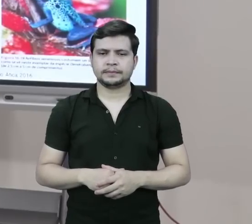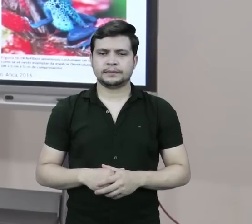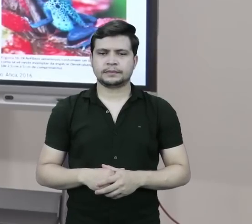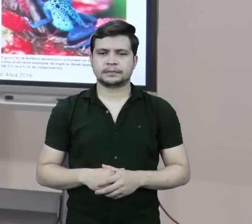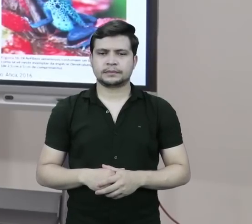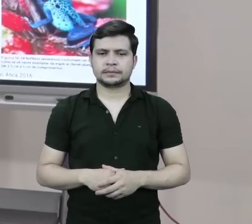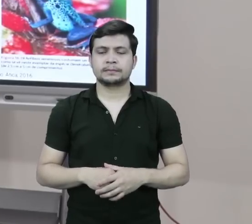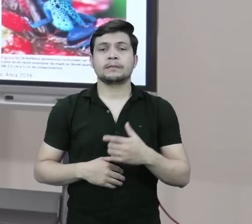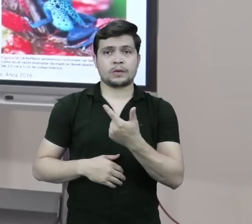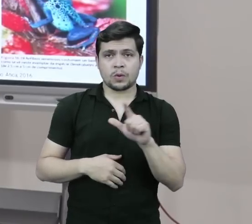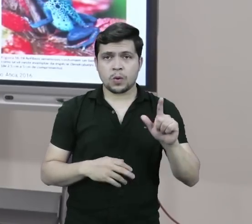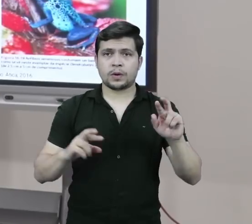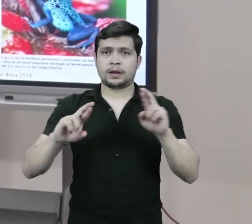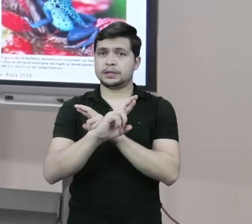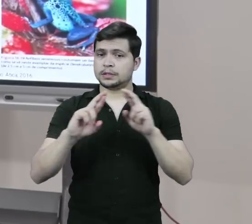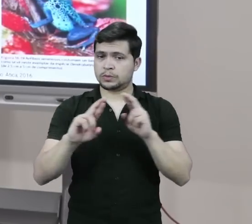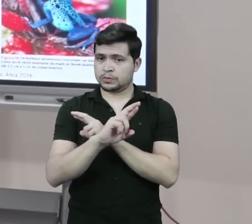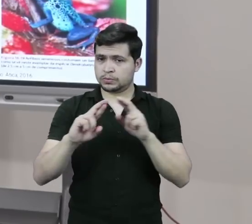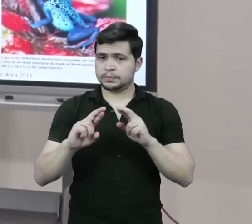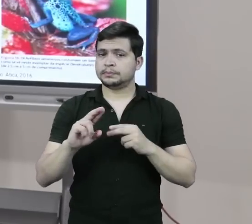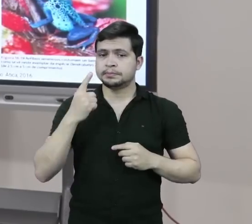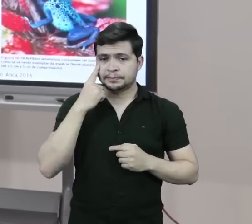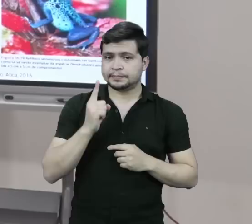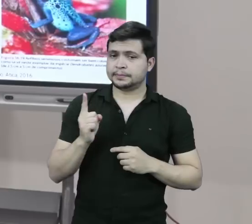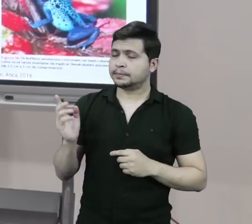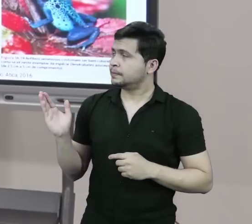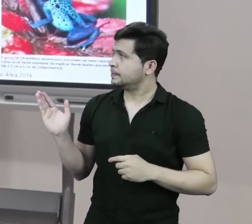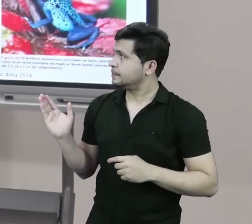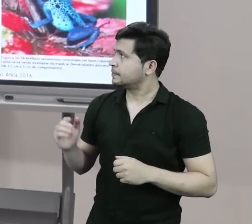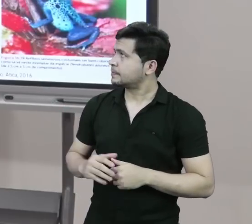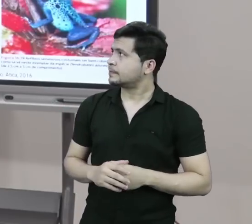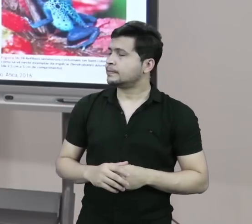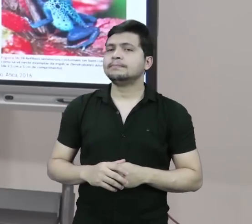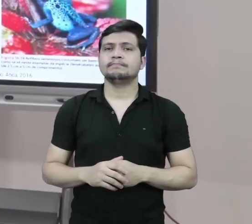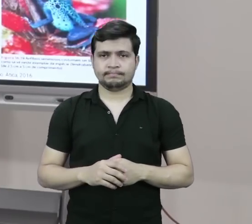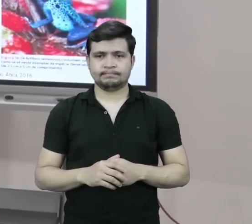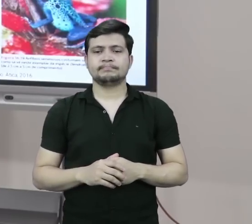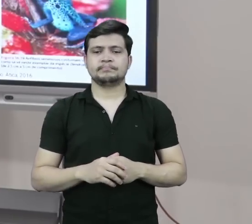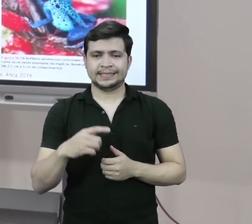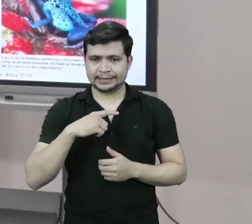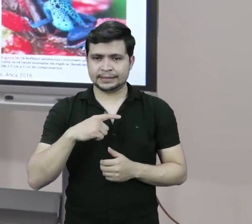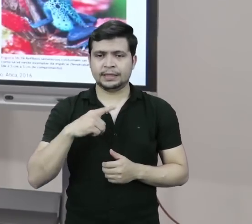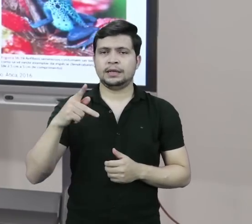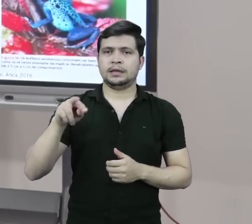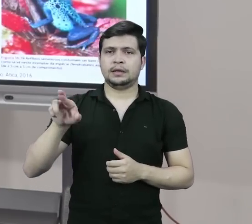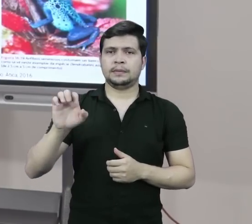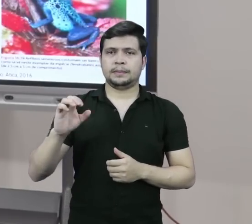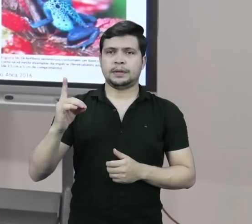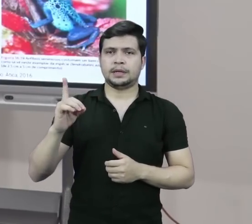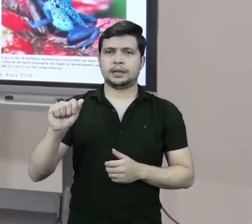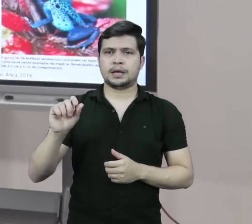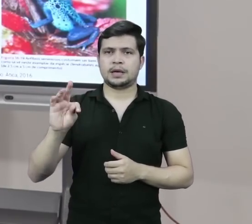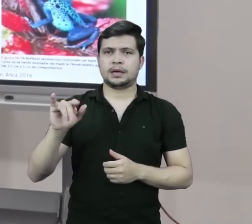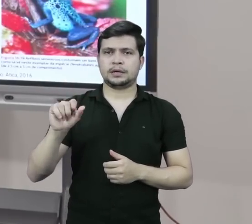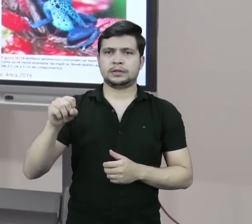Outra relação ecológica é a predação ou predatismo e herbivoria. O que significa isso? O